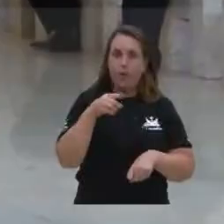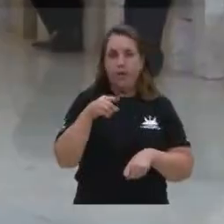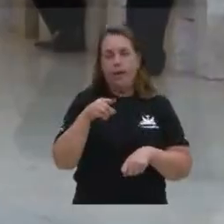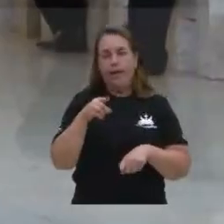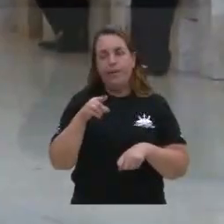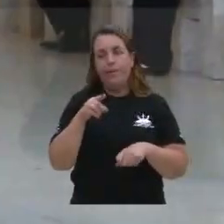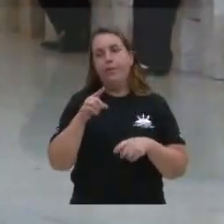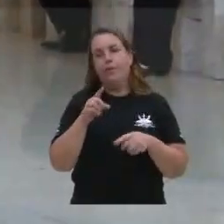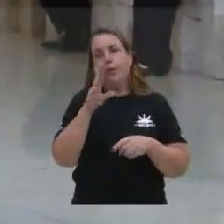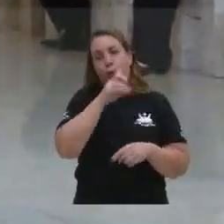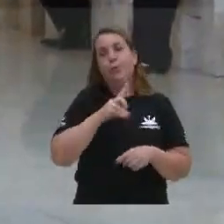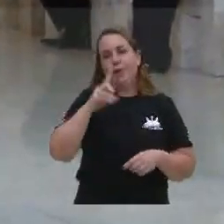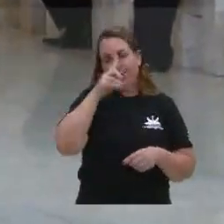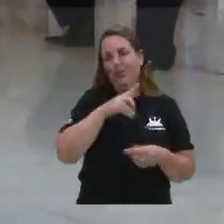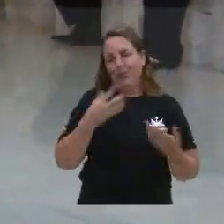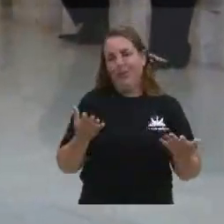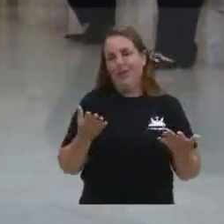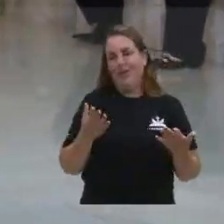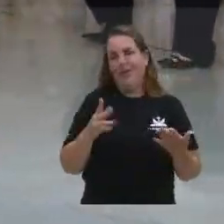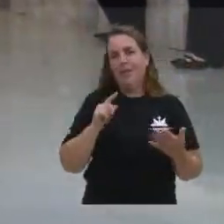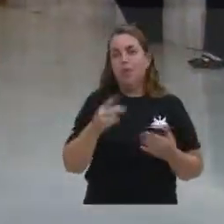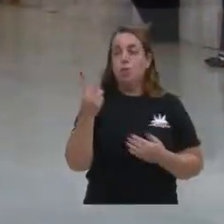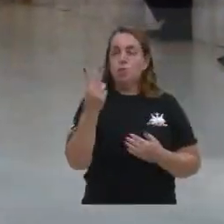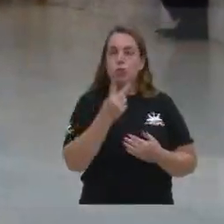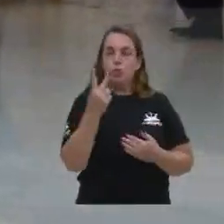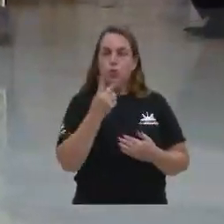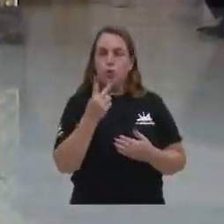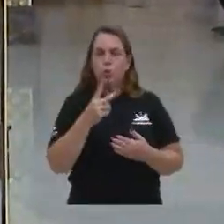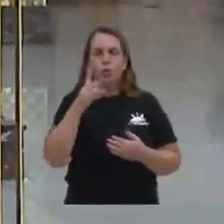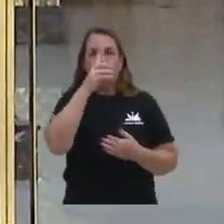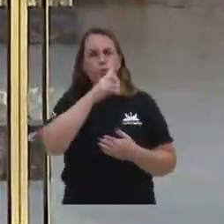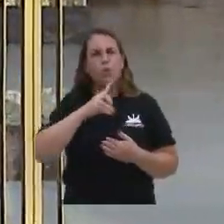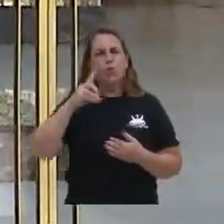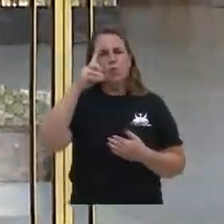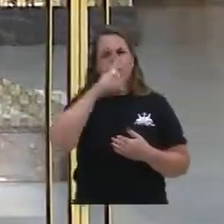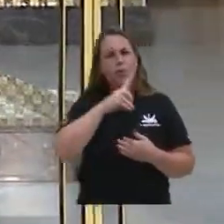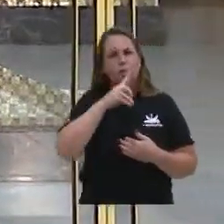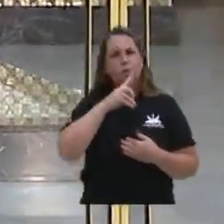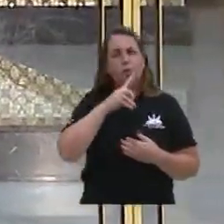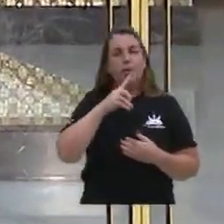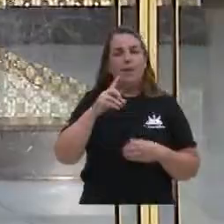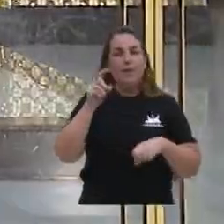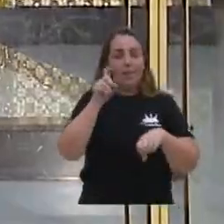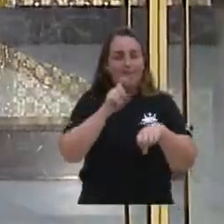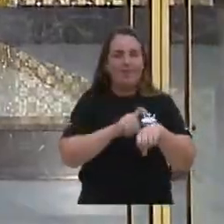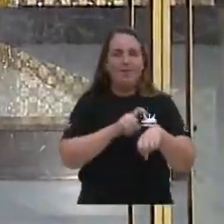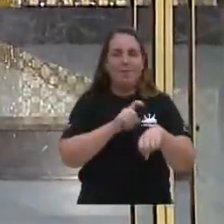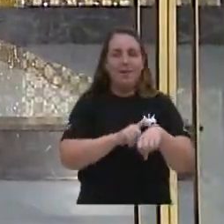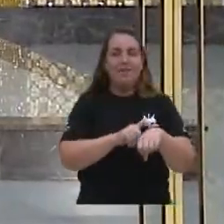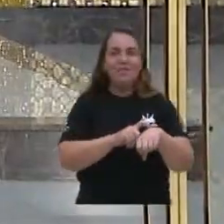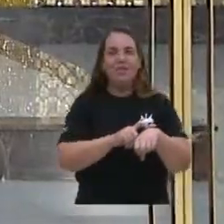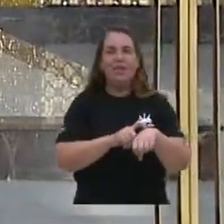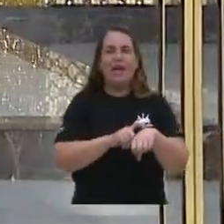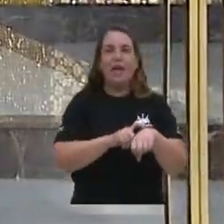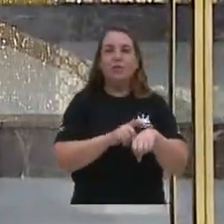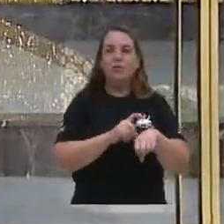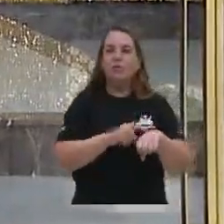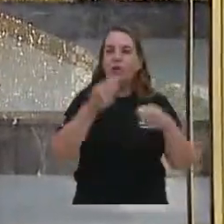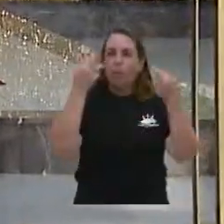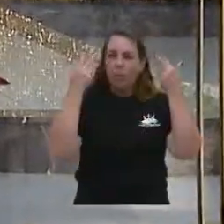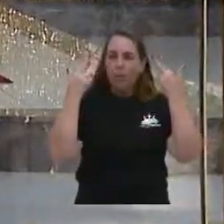domingo. Nós chamamos o segundo domingo do tempo comum. Vocês que já